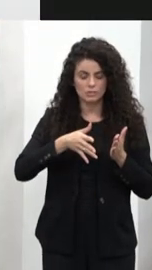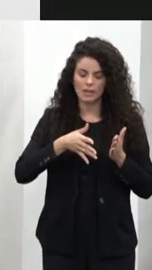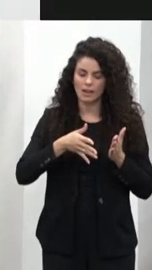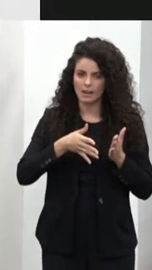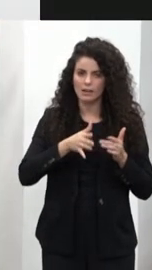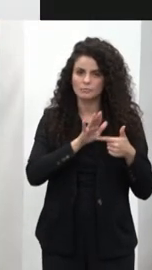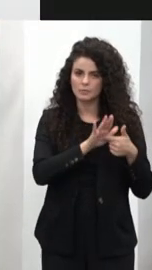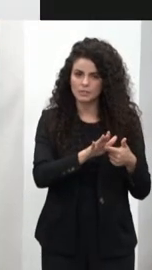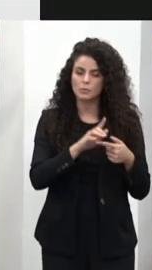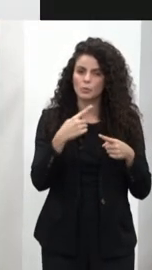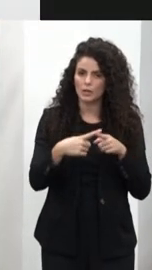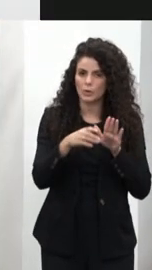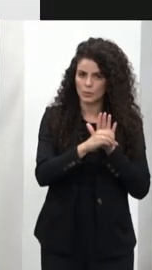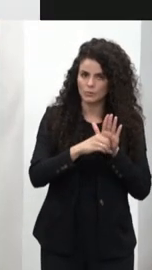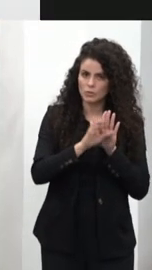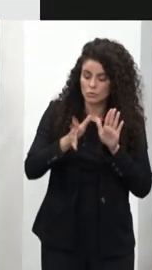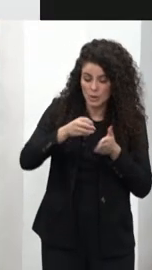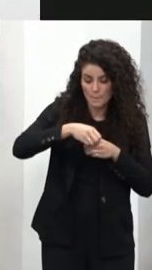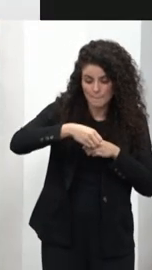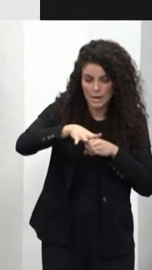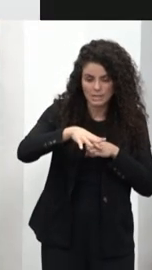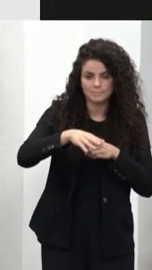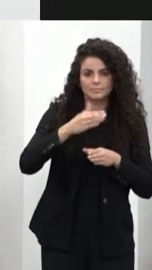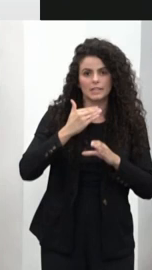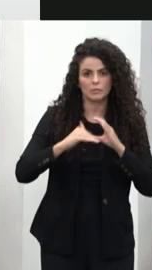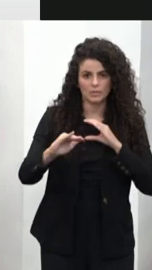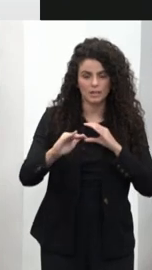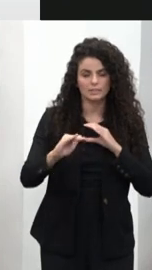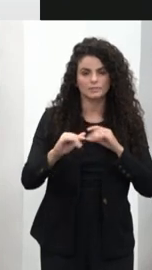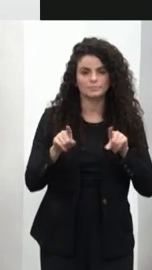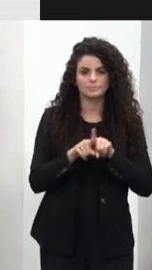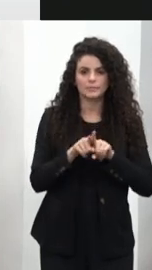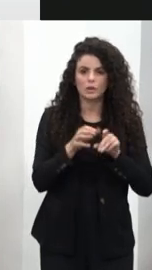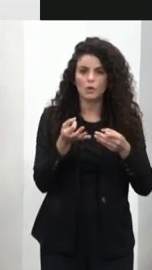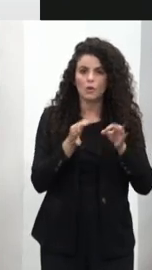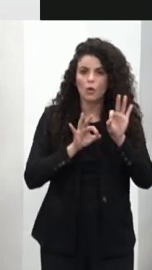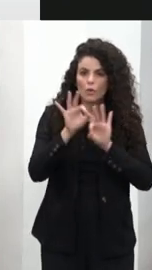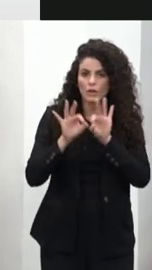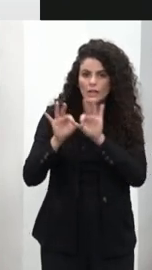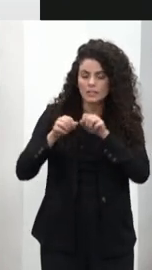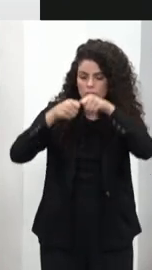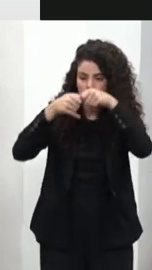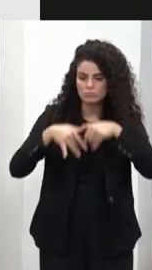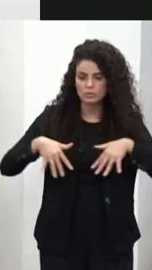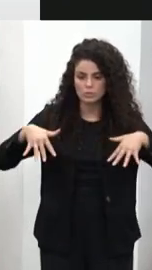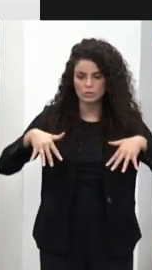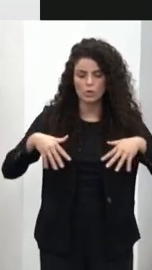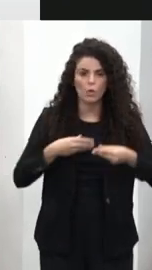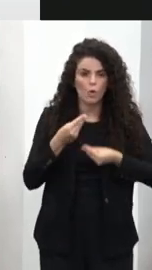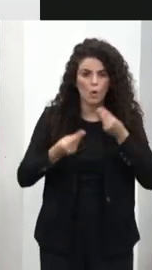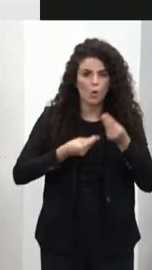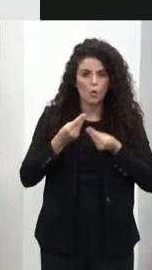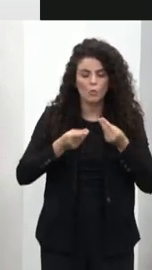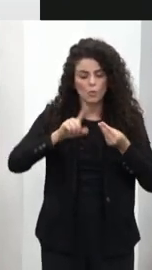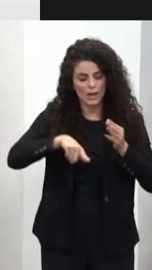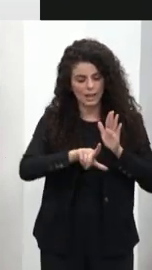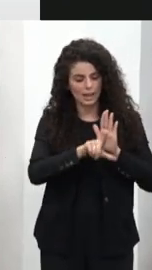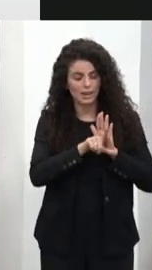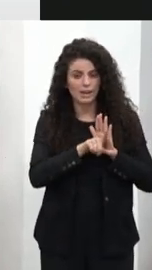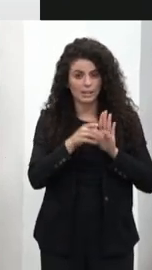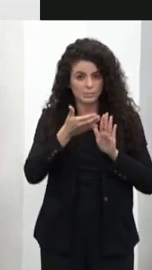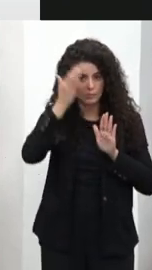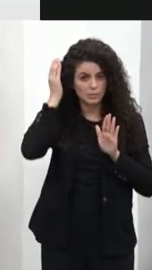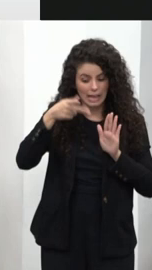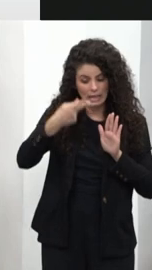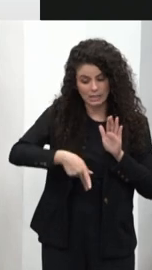Ofício já foi enviado aí você elaborou um fluxograma do processo interno de operacionalização da Santa Catarina e